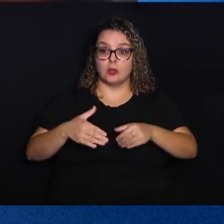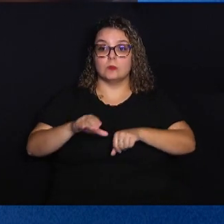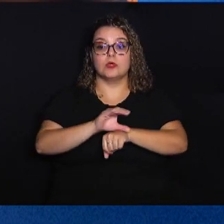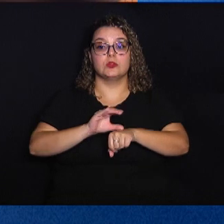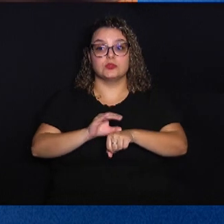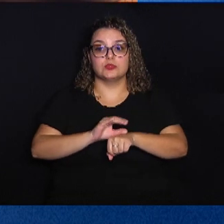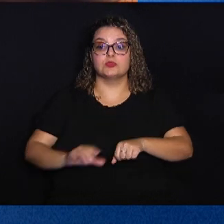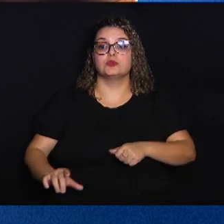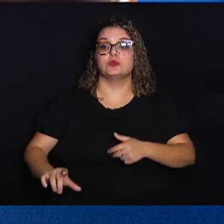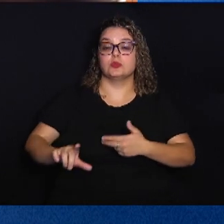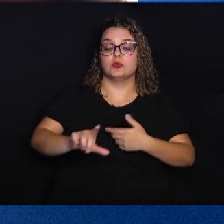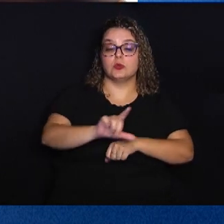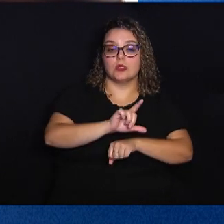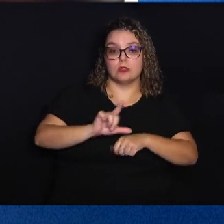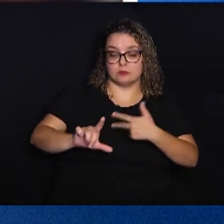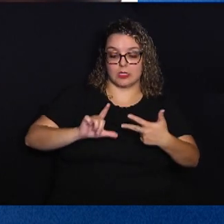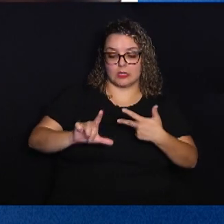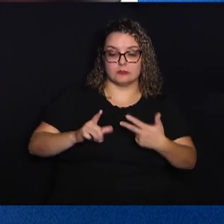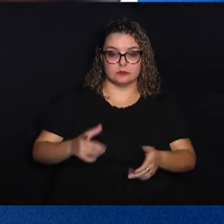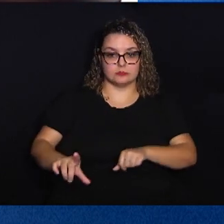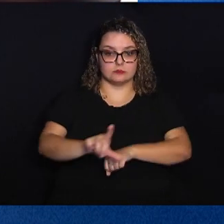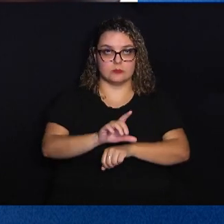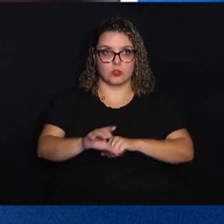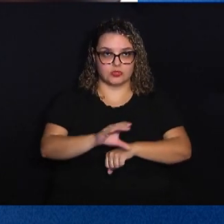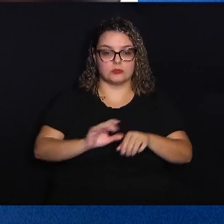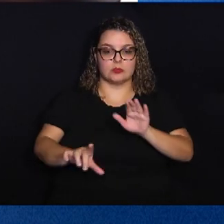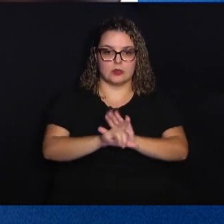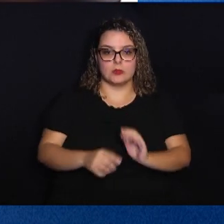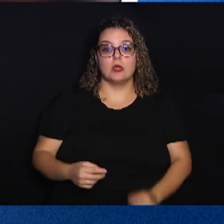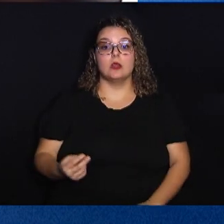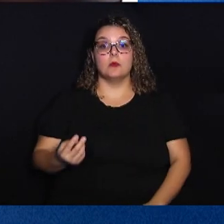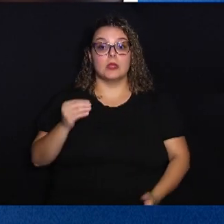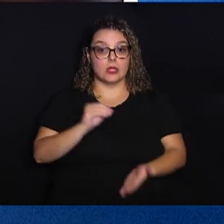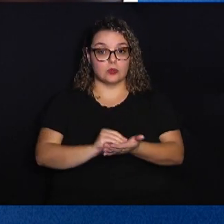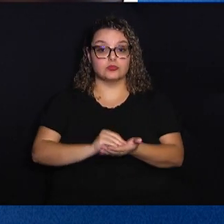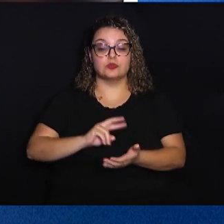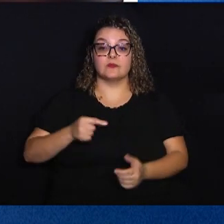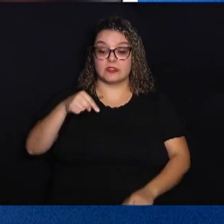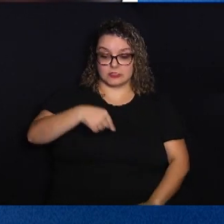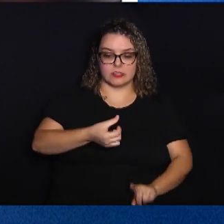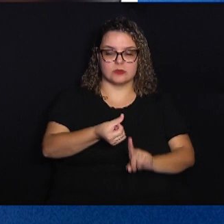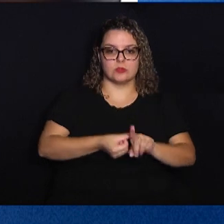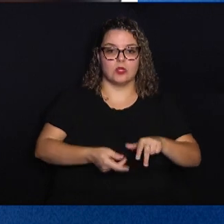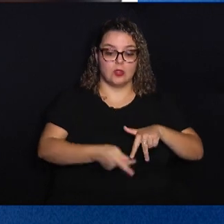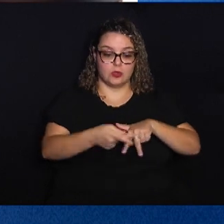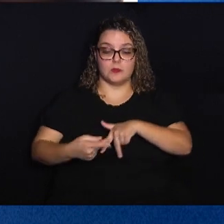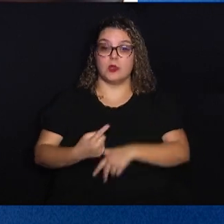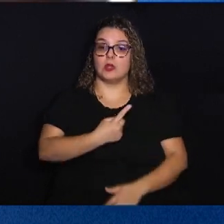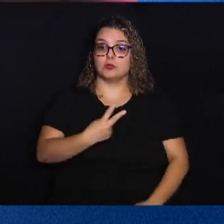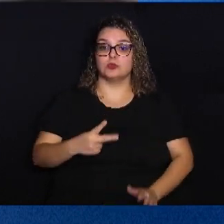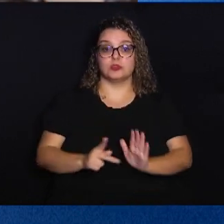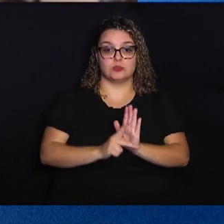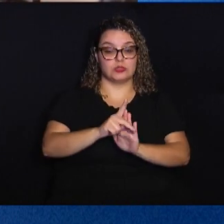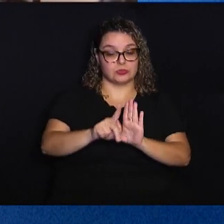Constituição e Legalidade se reúne pela última vez neste semestre e dá o parecer a 12 projetos de